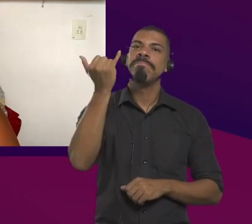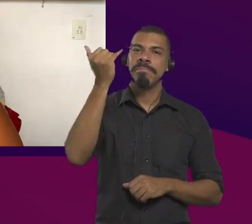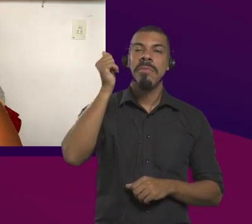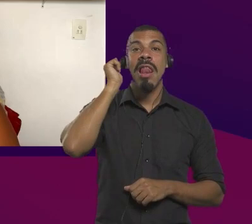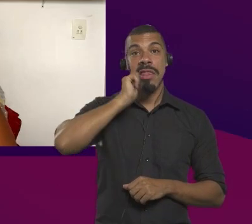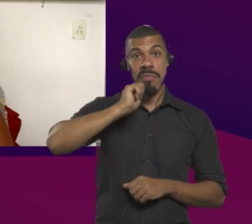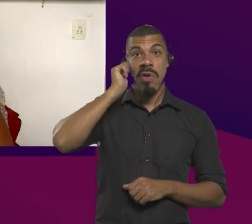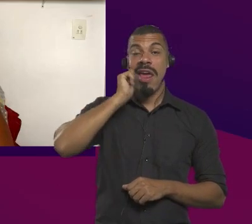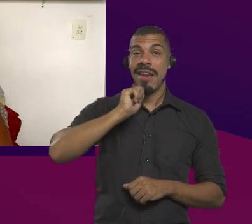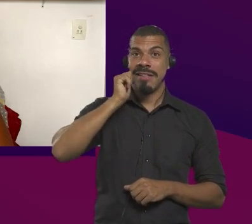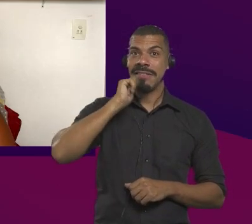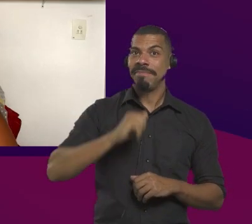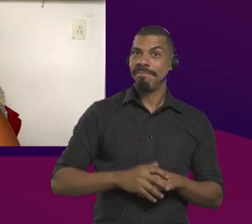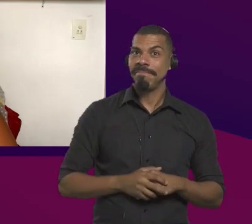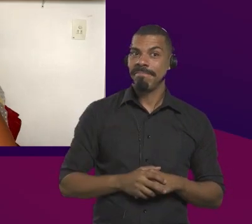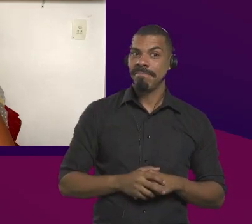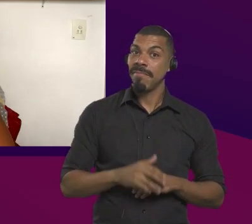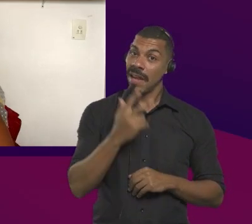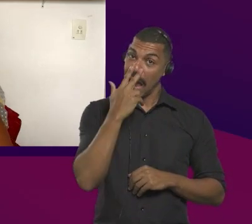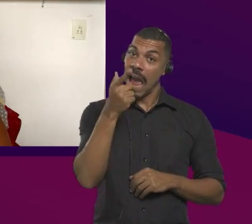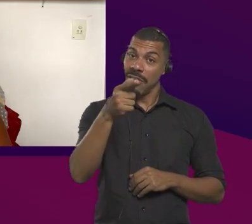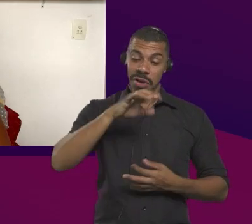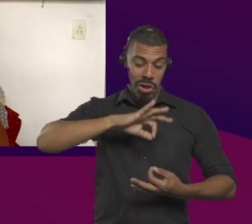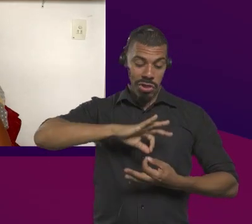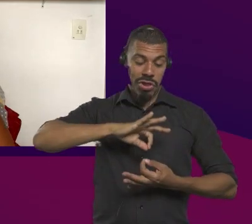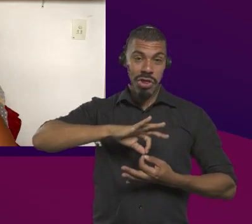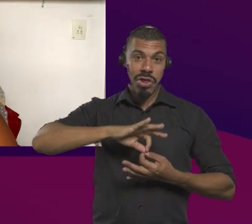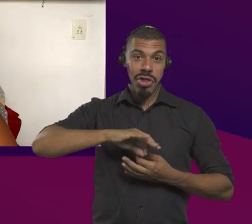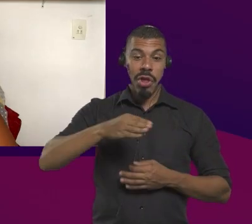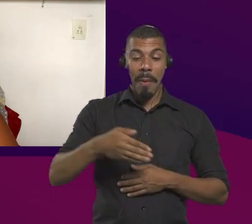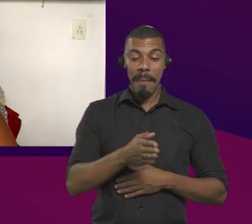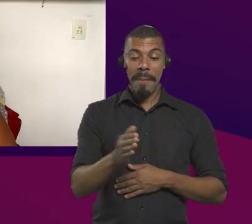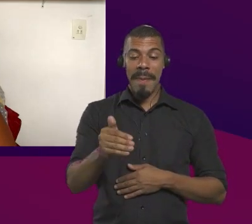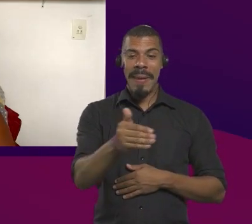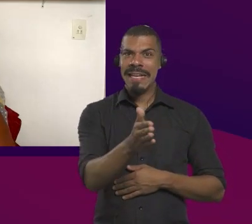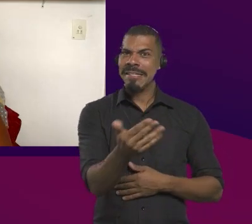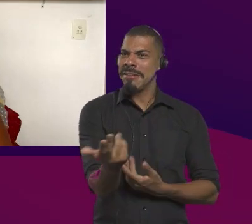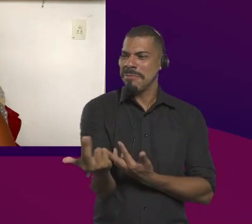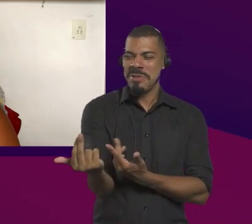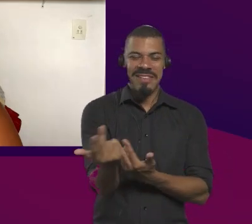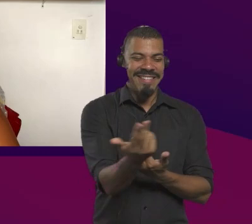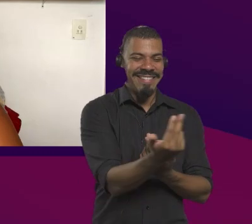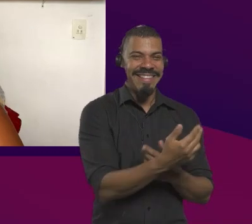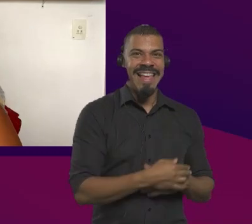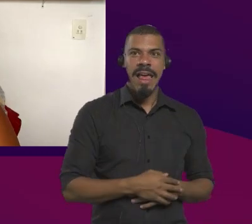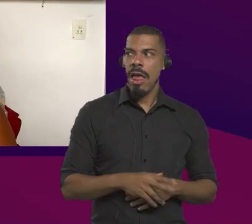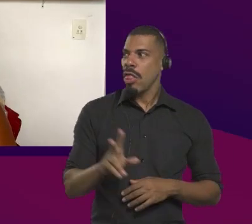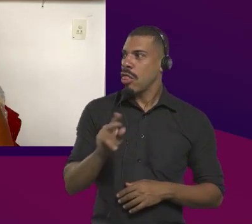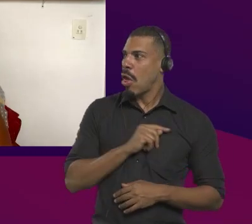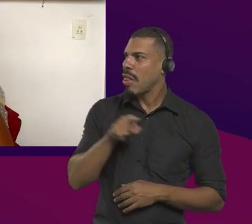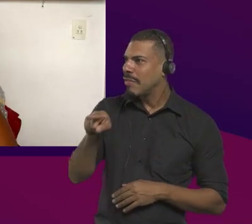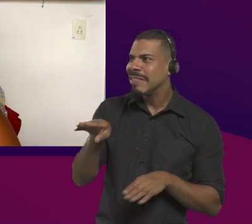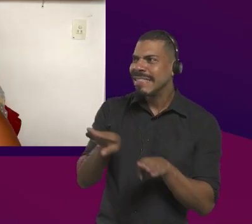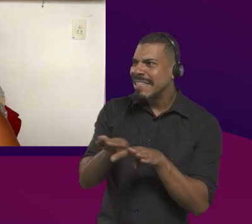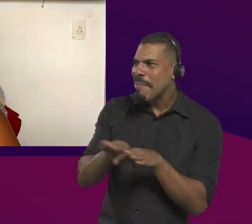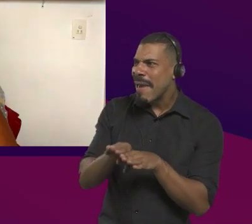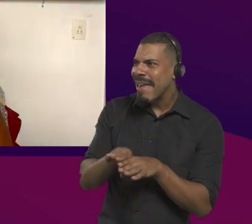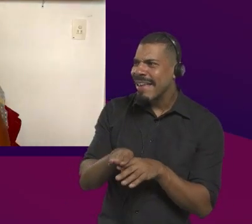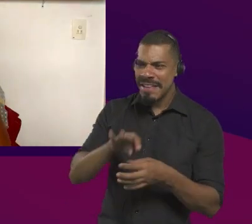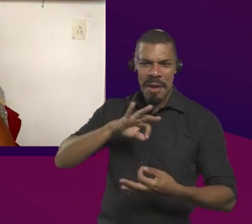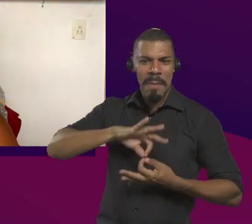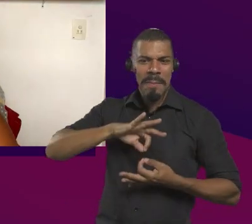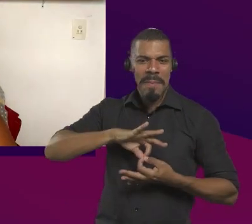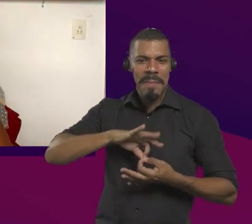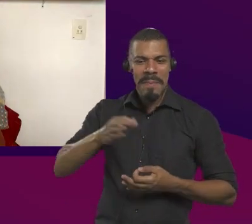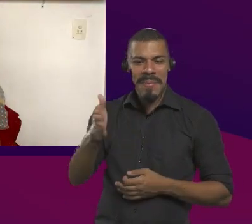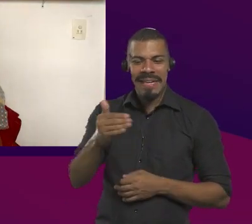Então, e aí é uma pisciana também falando com mais três, Deus, né? A gente tem todas essa Dani também é pisciana?